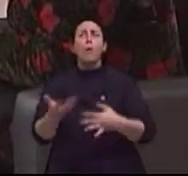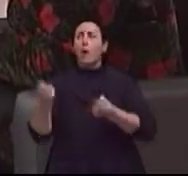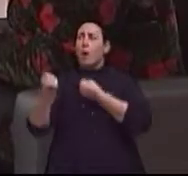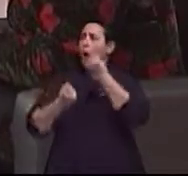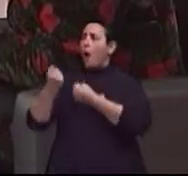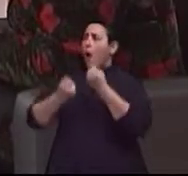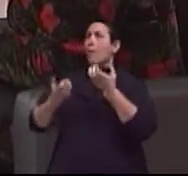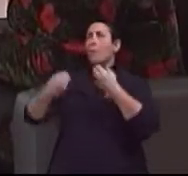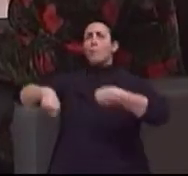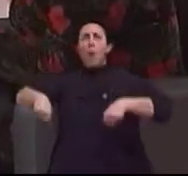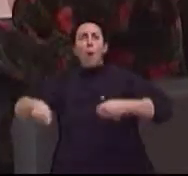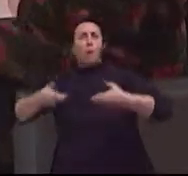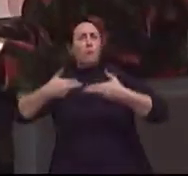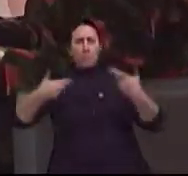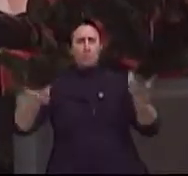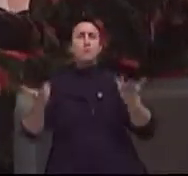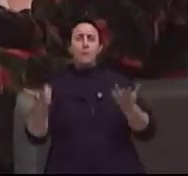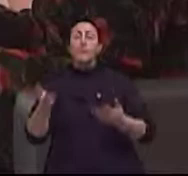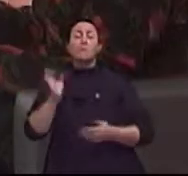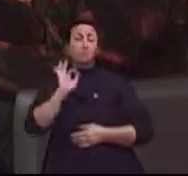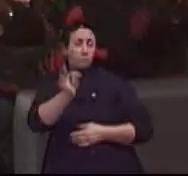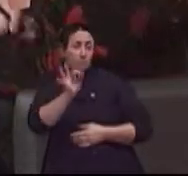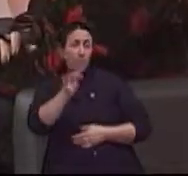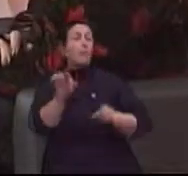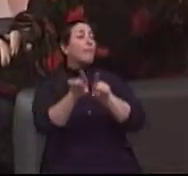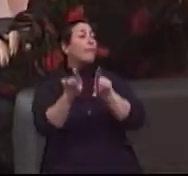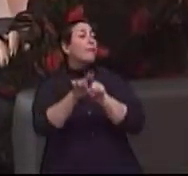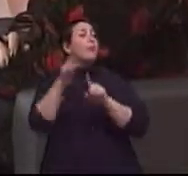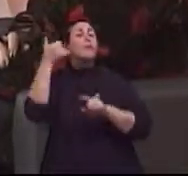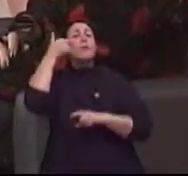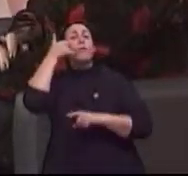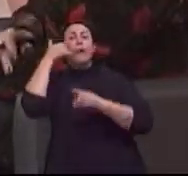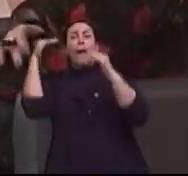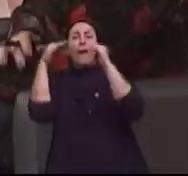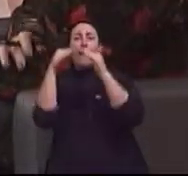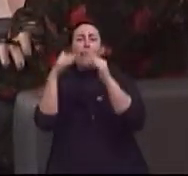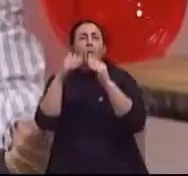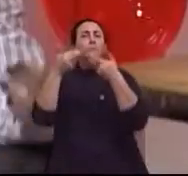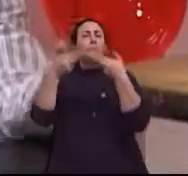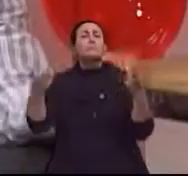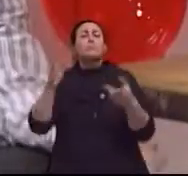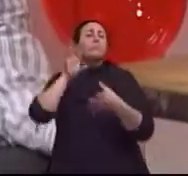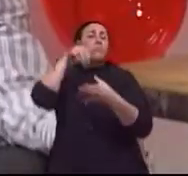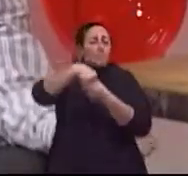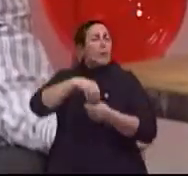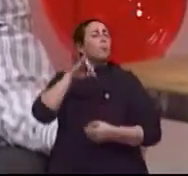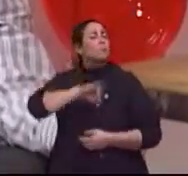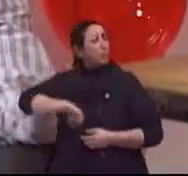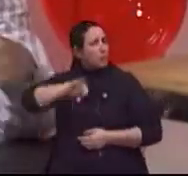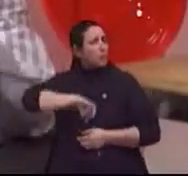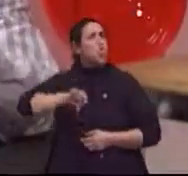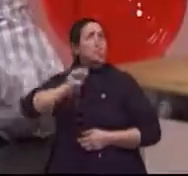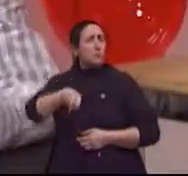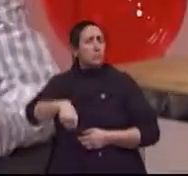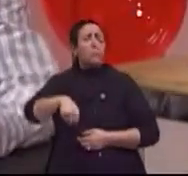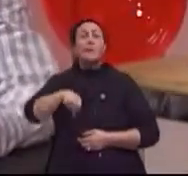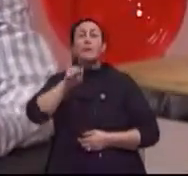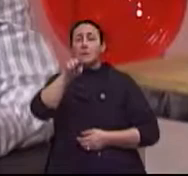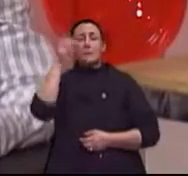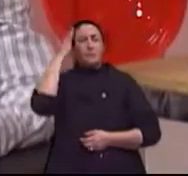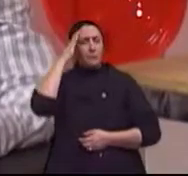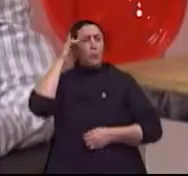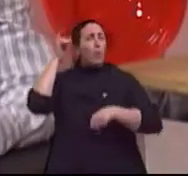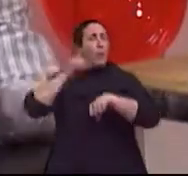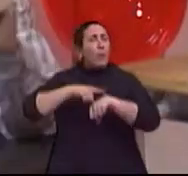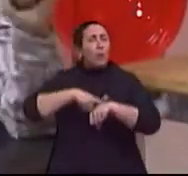em casa, em não escutar uma sirene, exatamente, não escutar um telefone tocando, uma campainha, né? É importante, sim. Na hora de